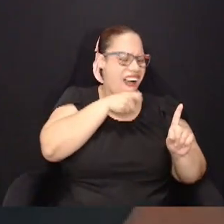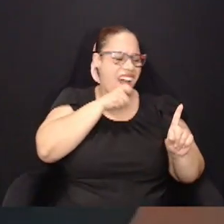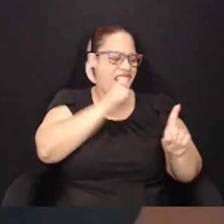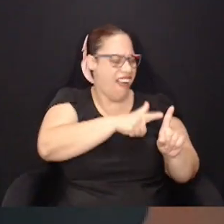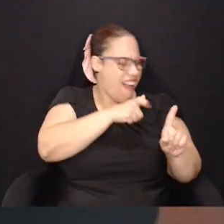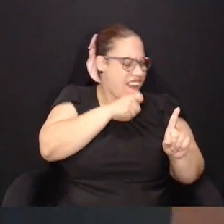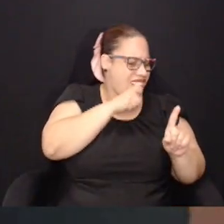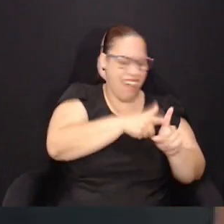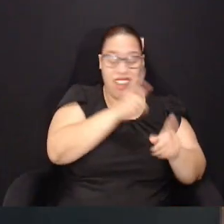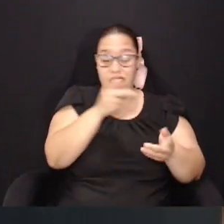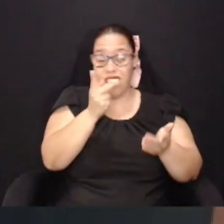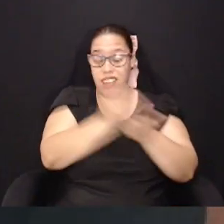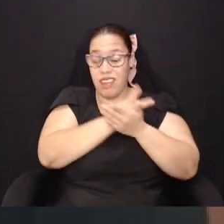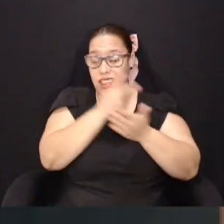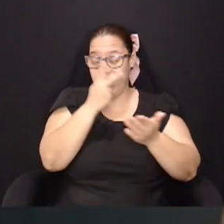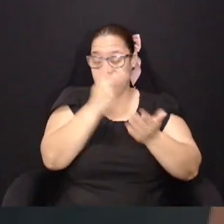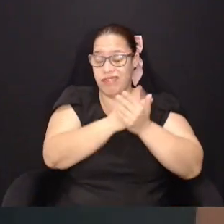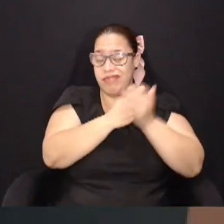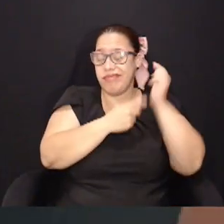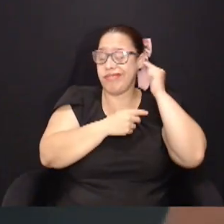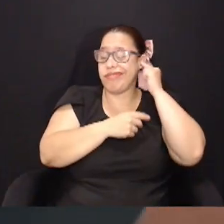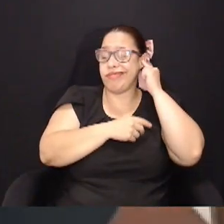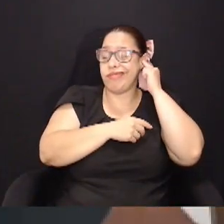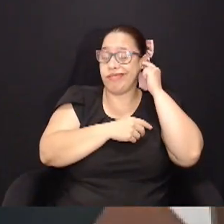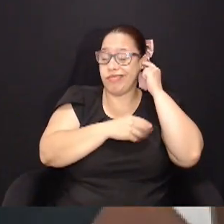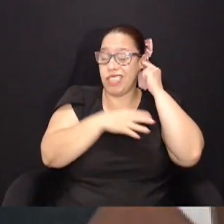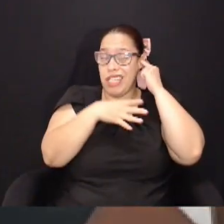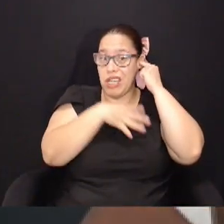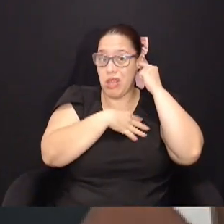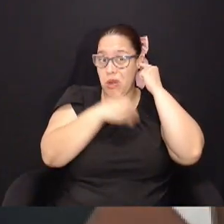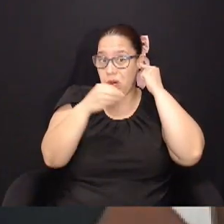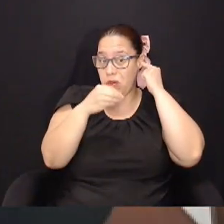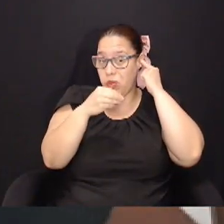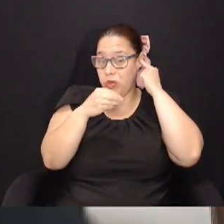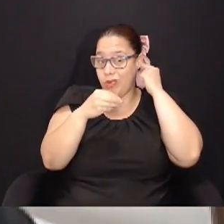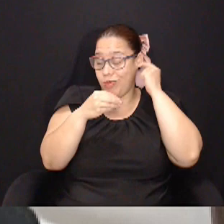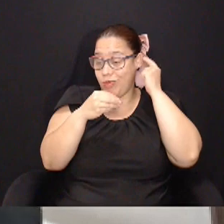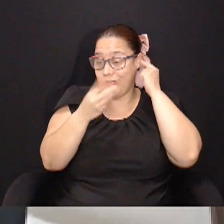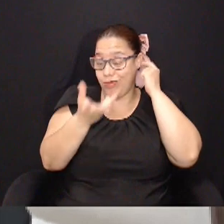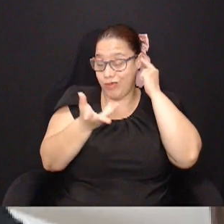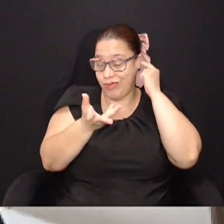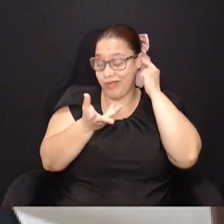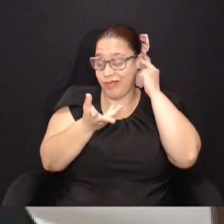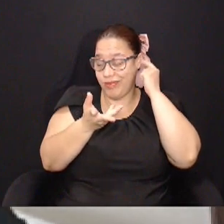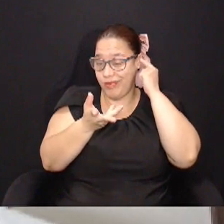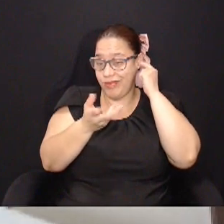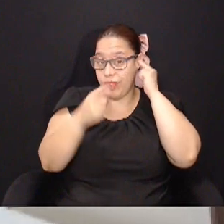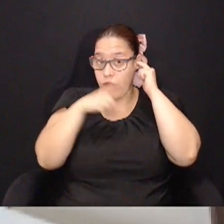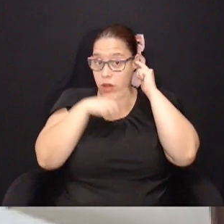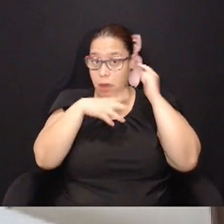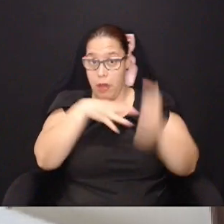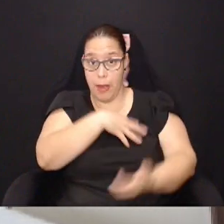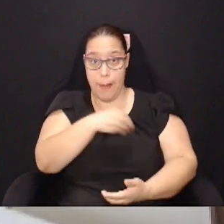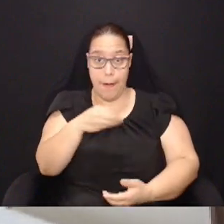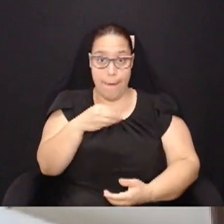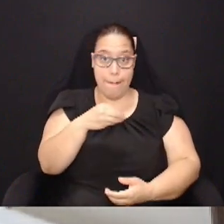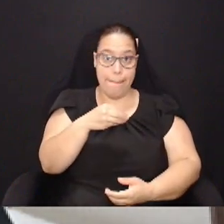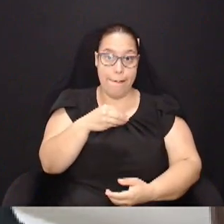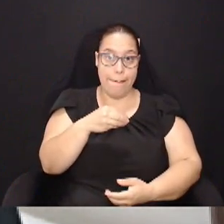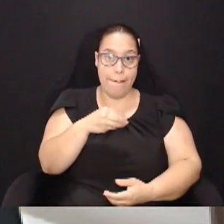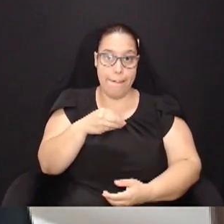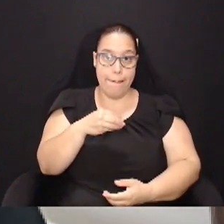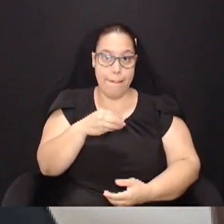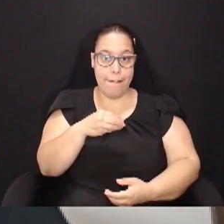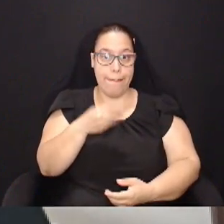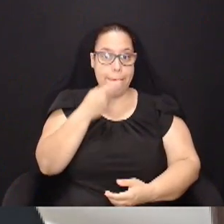Eu falo muito isso, né? O filho é aquilo que a gente fala, né? Se você tem um filho, uma criança, e você fala para aquela criança que